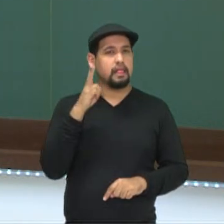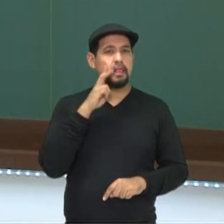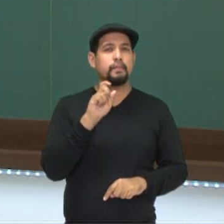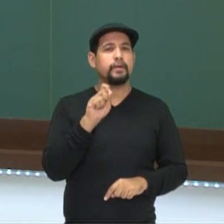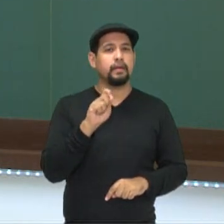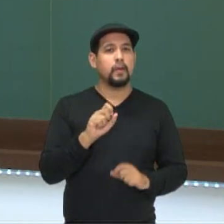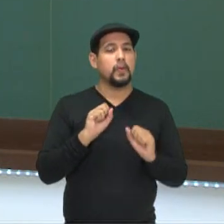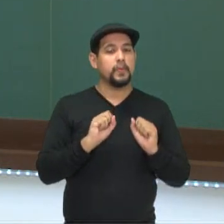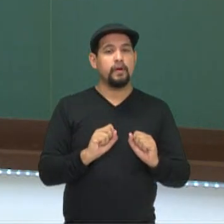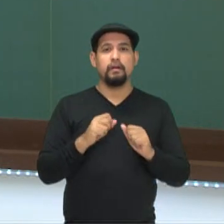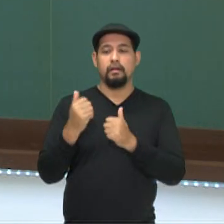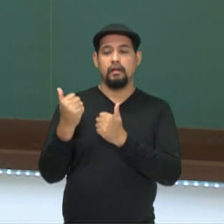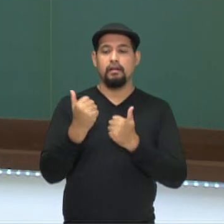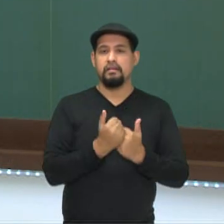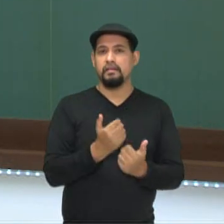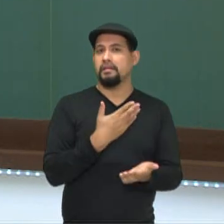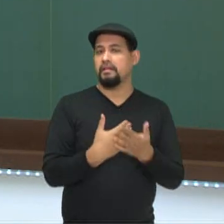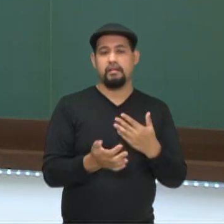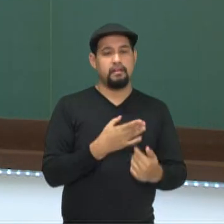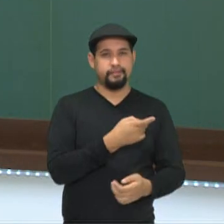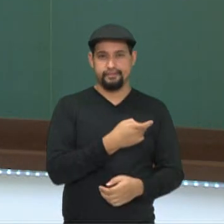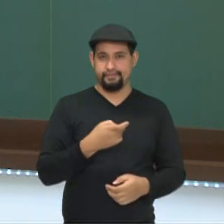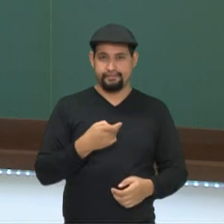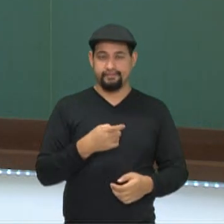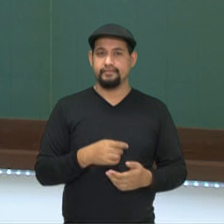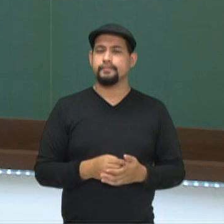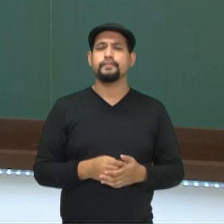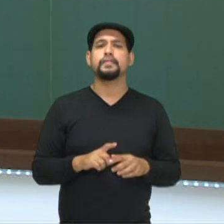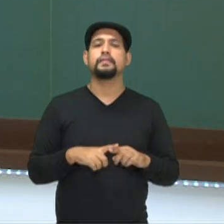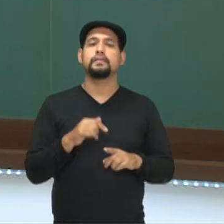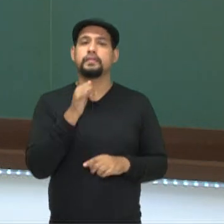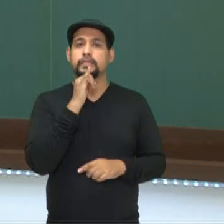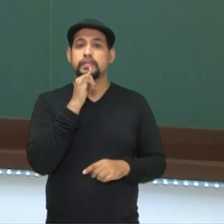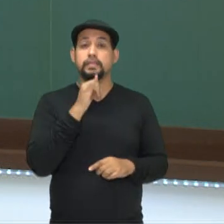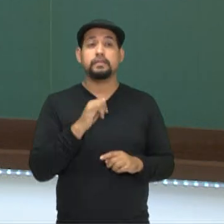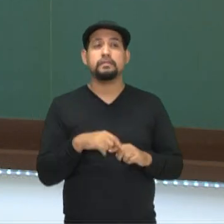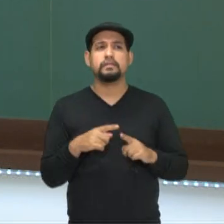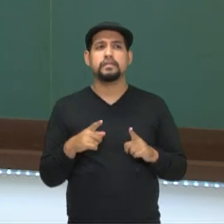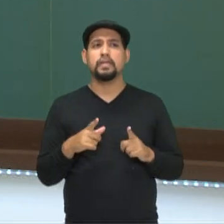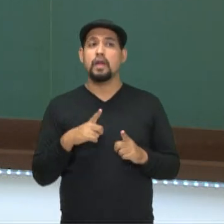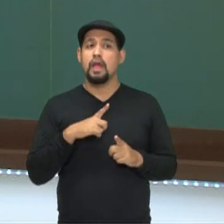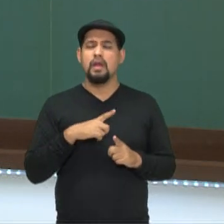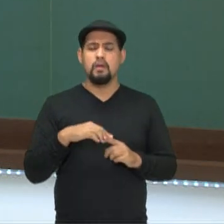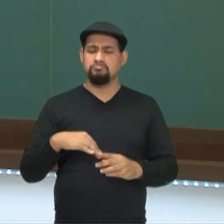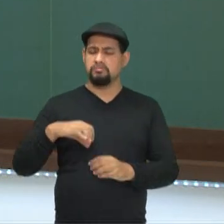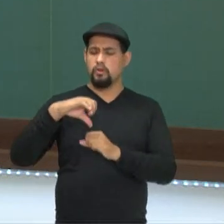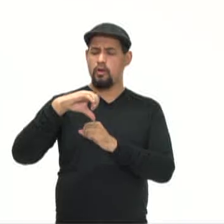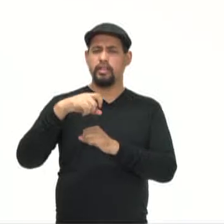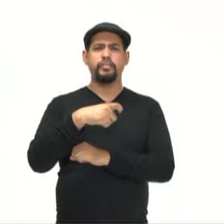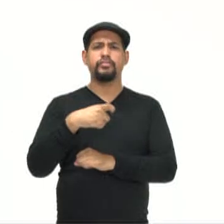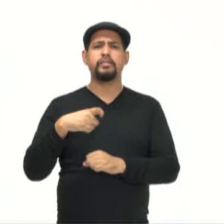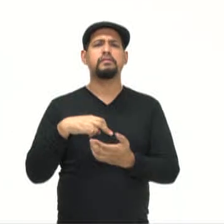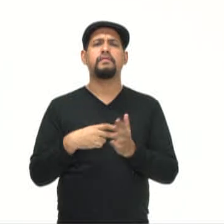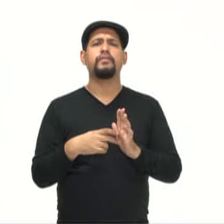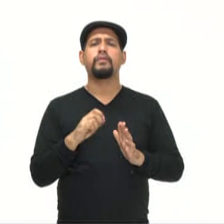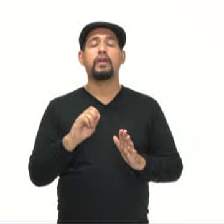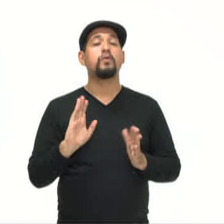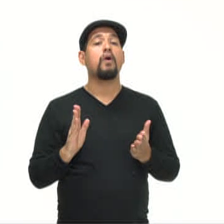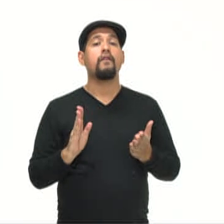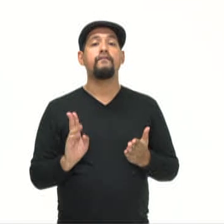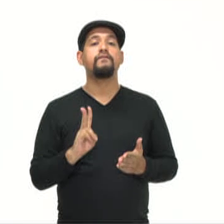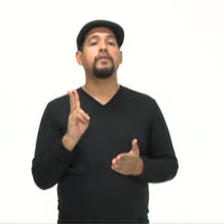você pode colocar no lugar do x qualquer uma das letras. Então, uma equação de segundo grau na incógnita x é toda a equação da